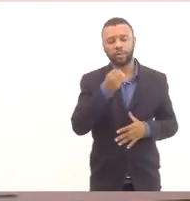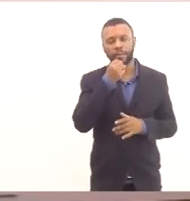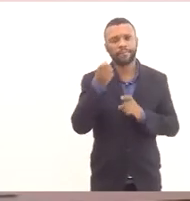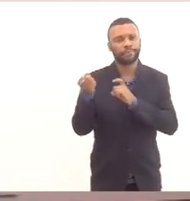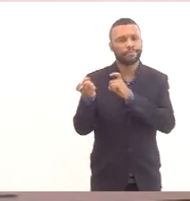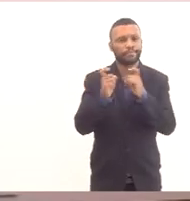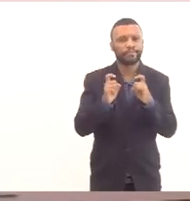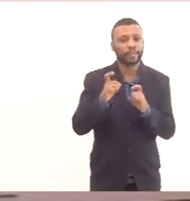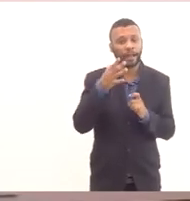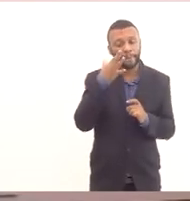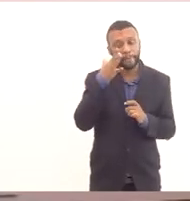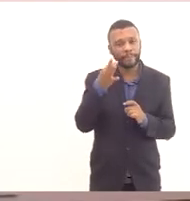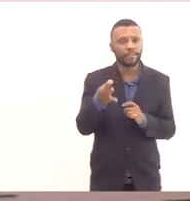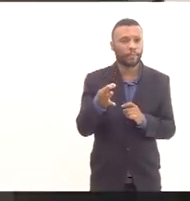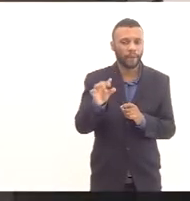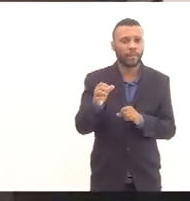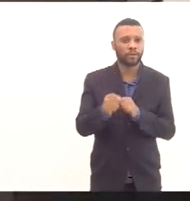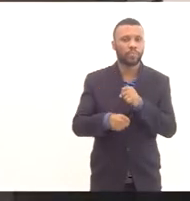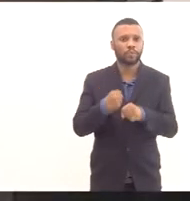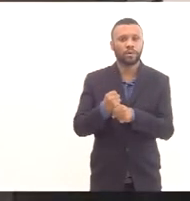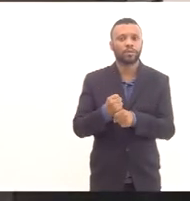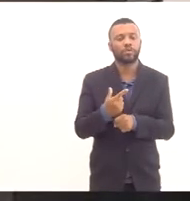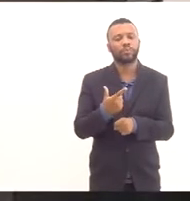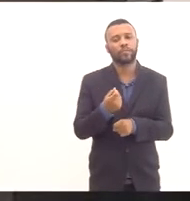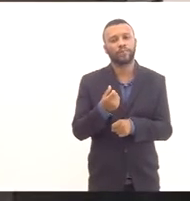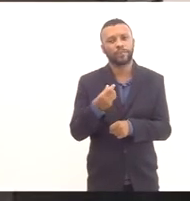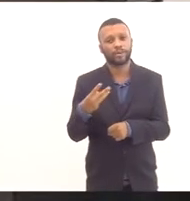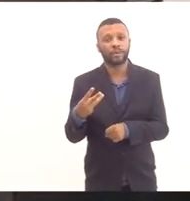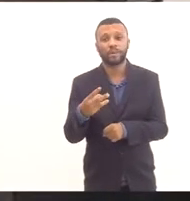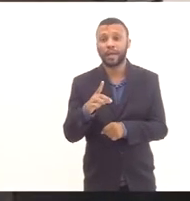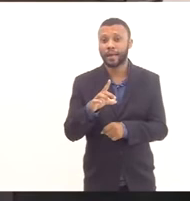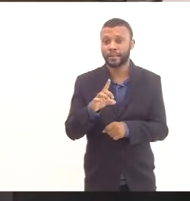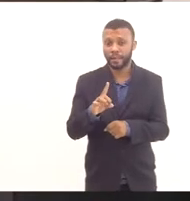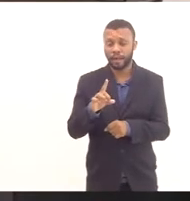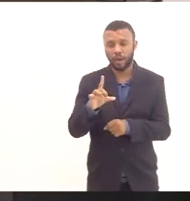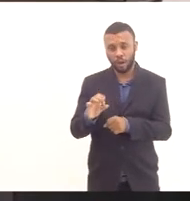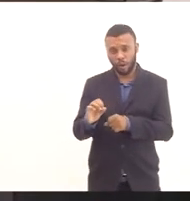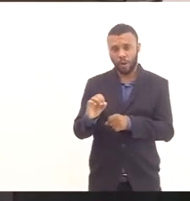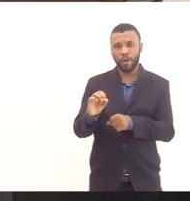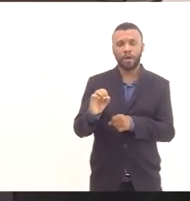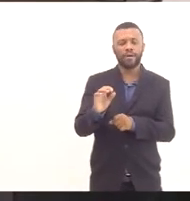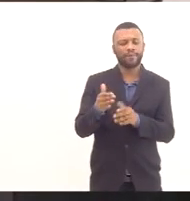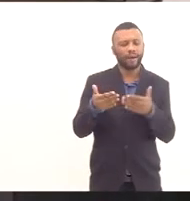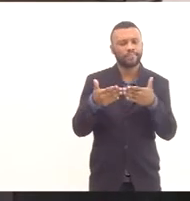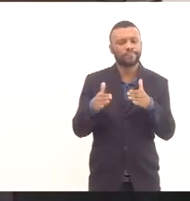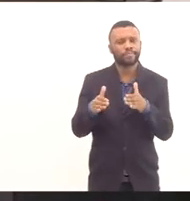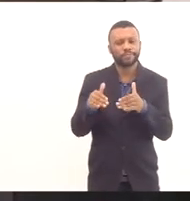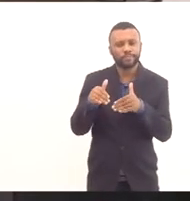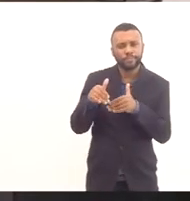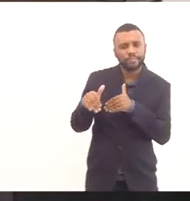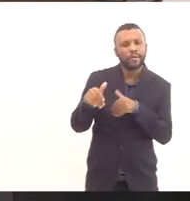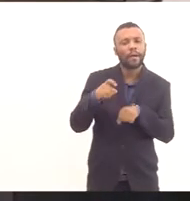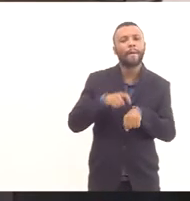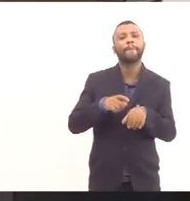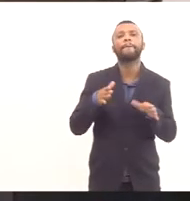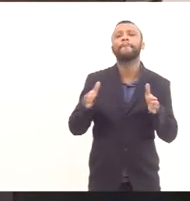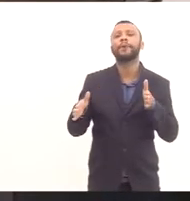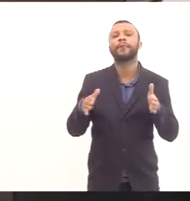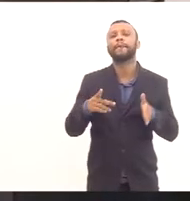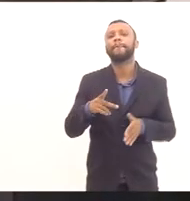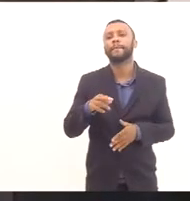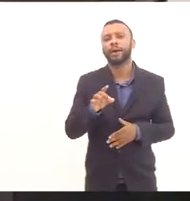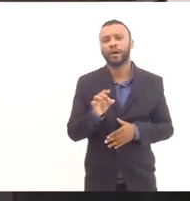previsão para dormir 23 agradeço ele deu a gente tá discutindo vai abrir emenda daqui alguns dias Abrir prazo para emenda